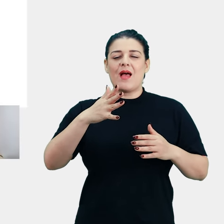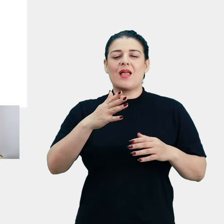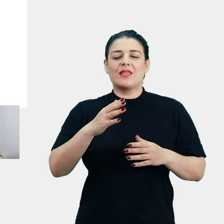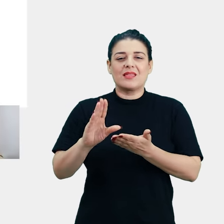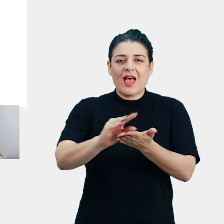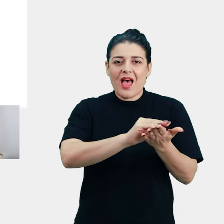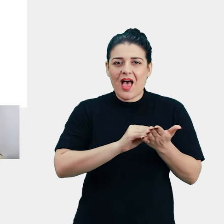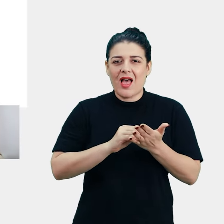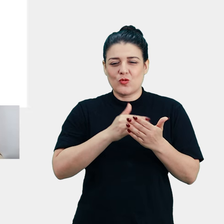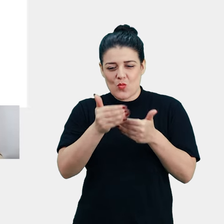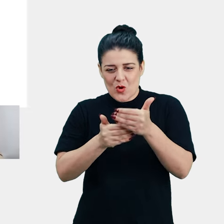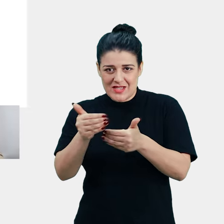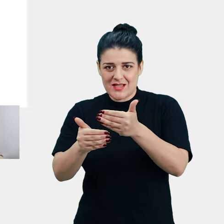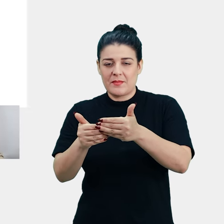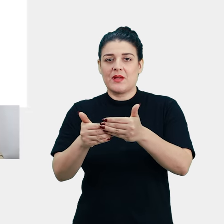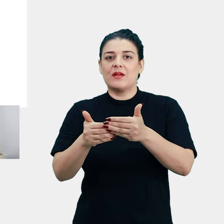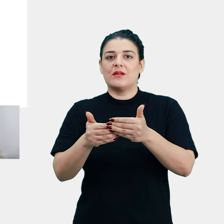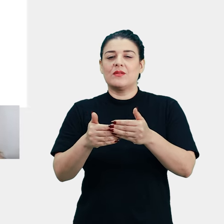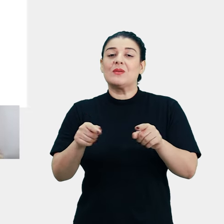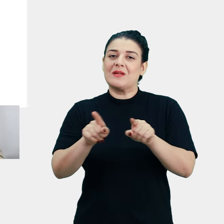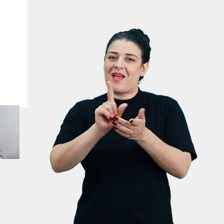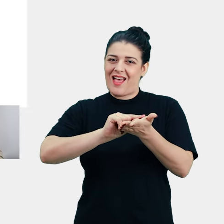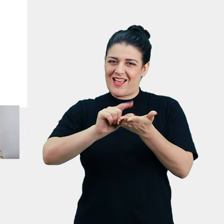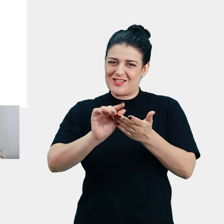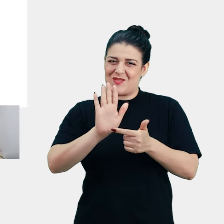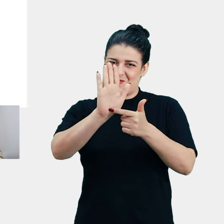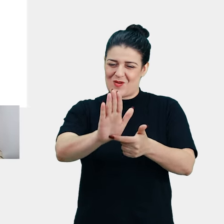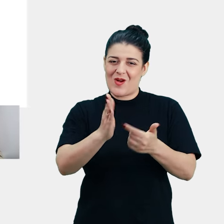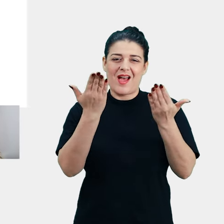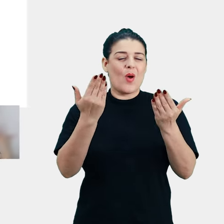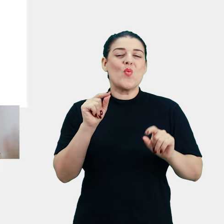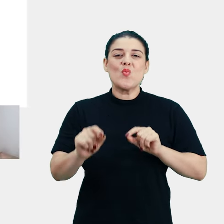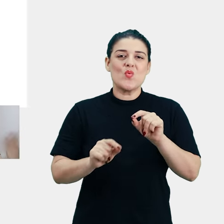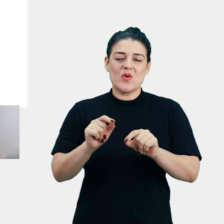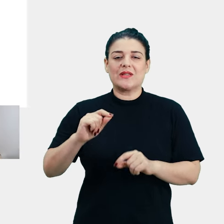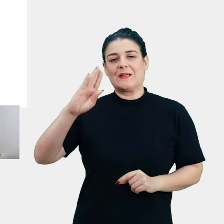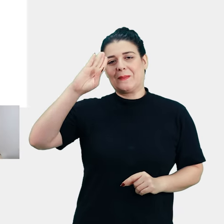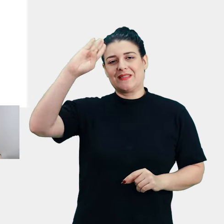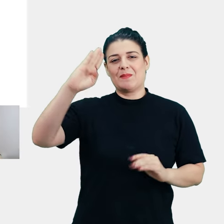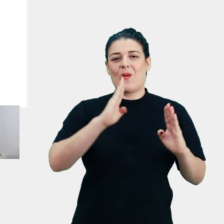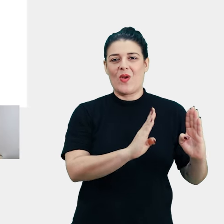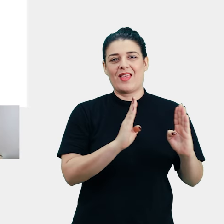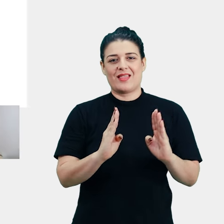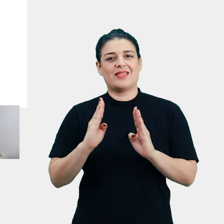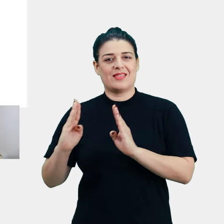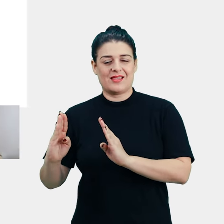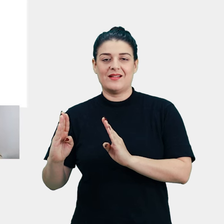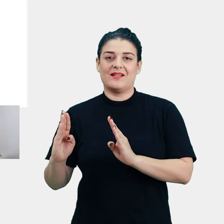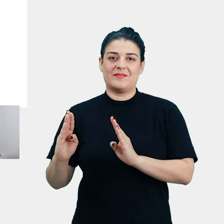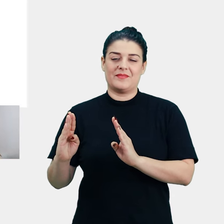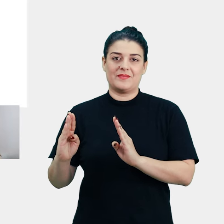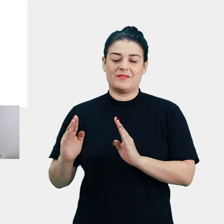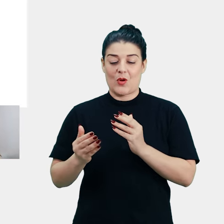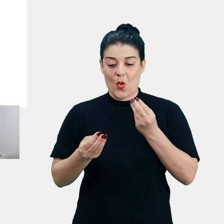dados, tá? E eu deixo aqui um artigo que mostra as principais etapas, tá?